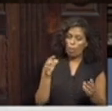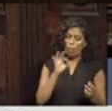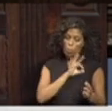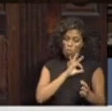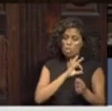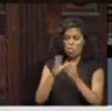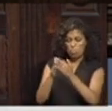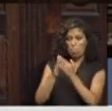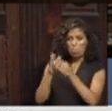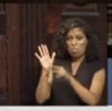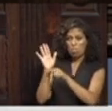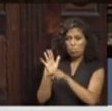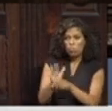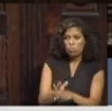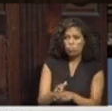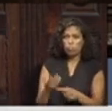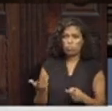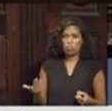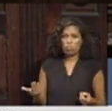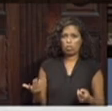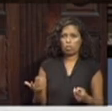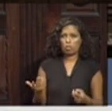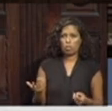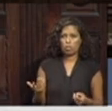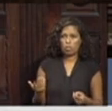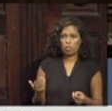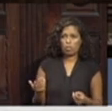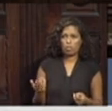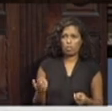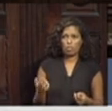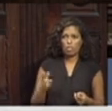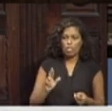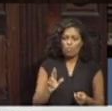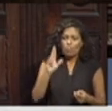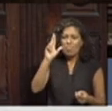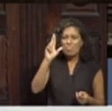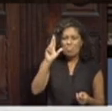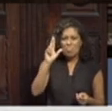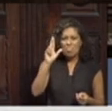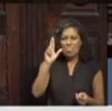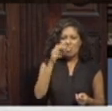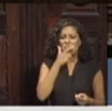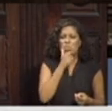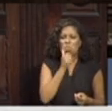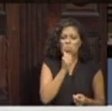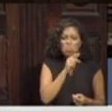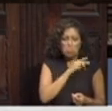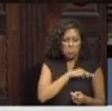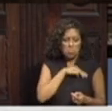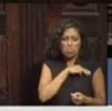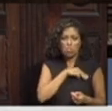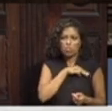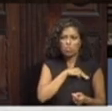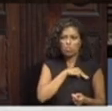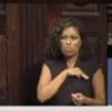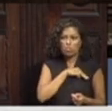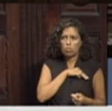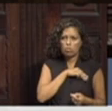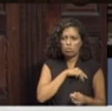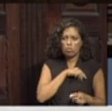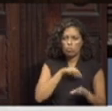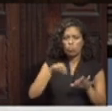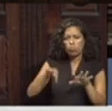tráfico de entorpecentes, jogando uma mancha de desconfiança no comando da nossa corporação, que tem o dever